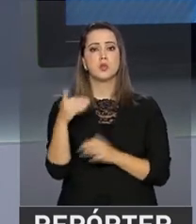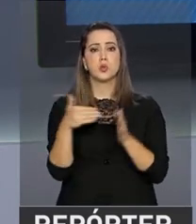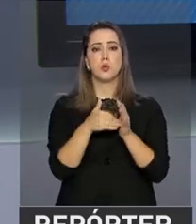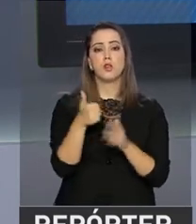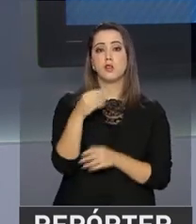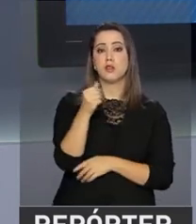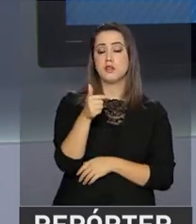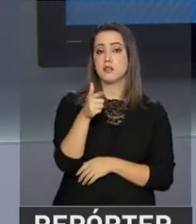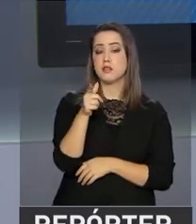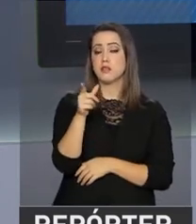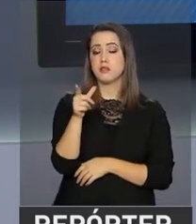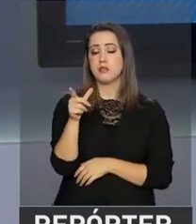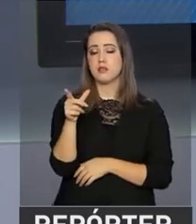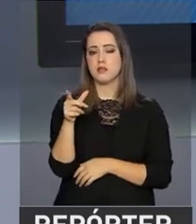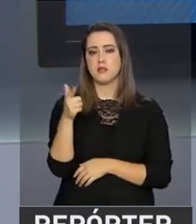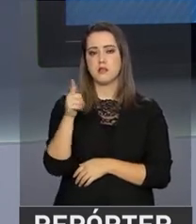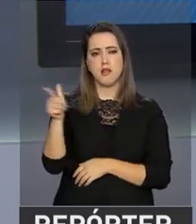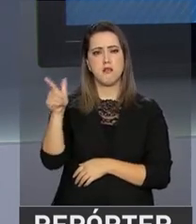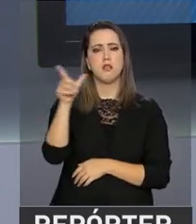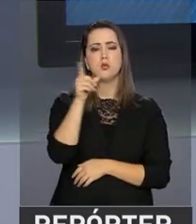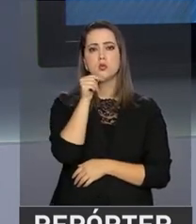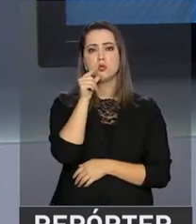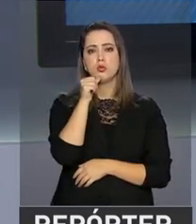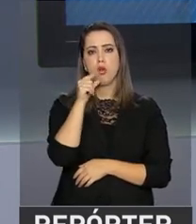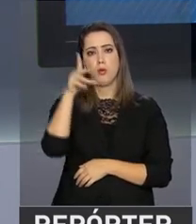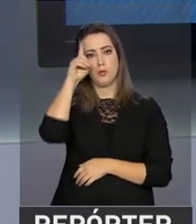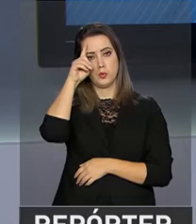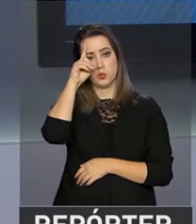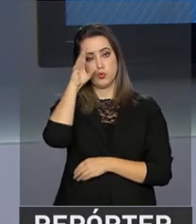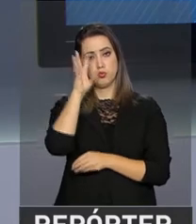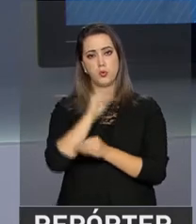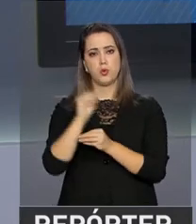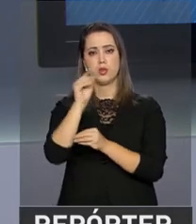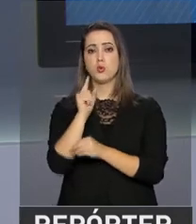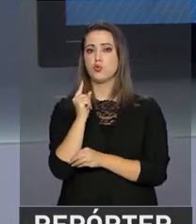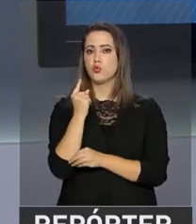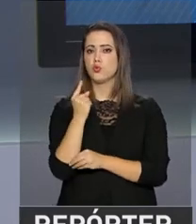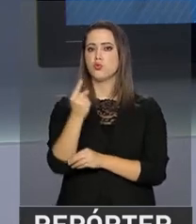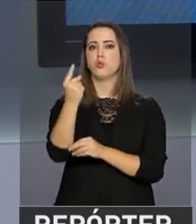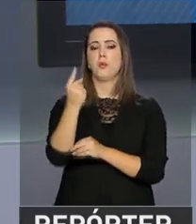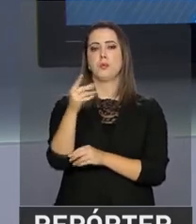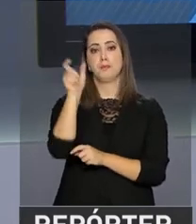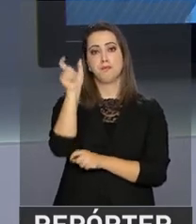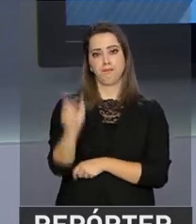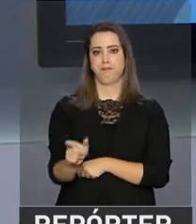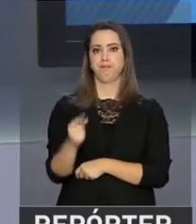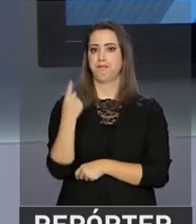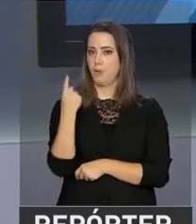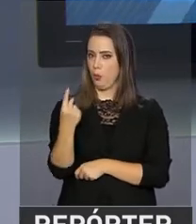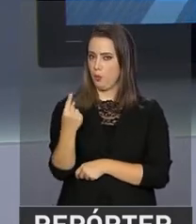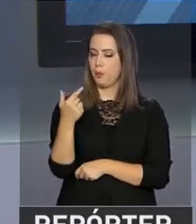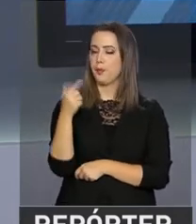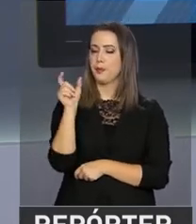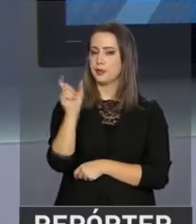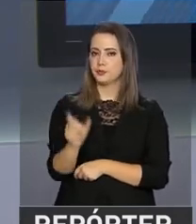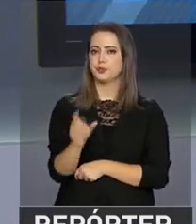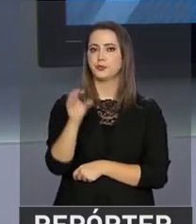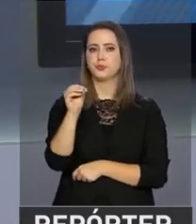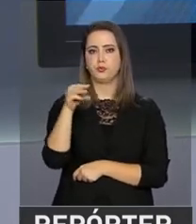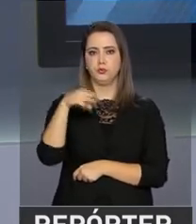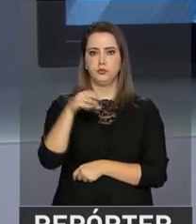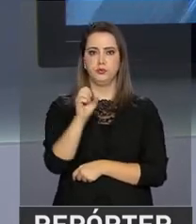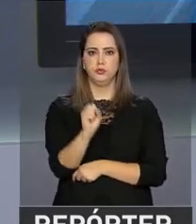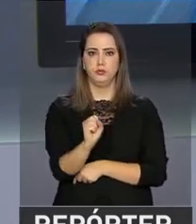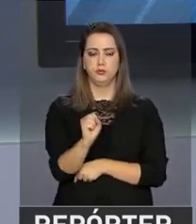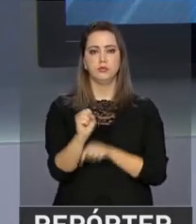100 litros de água por dia para atender às necessidades básicas de saneamento e de saúde de uma pessoa segundo a oms